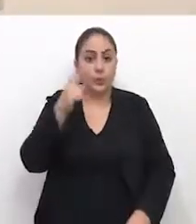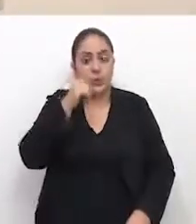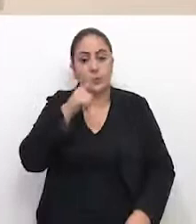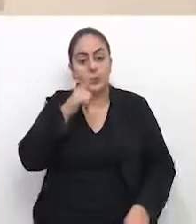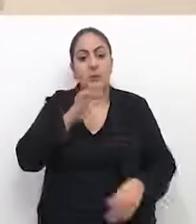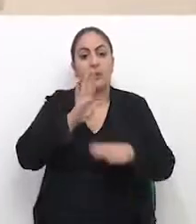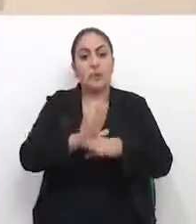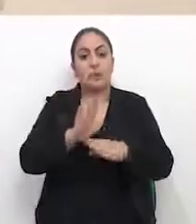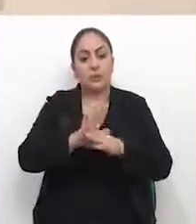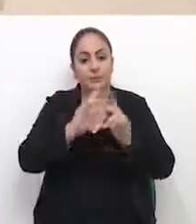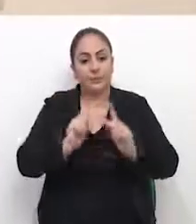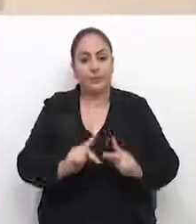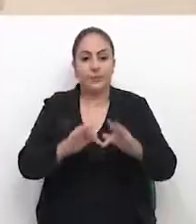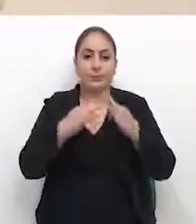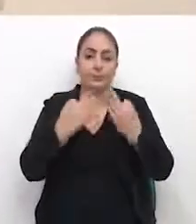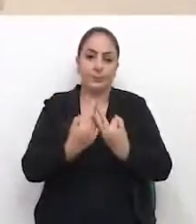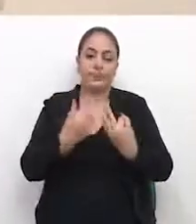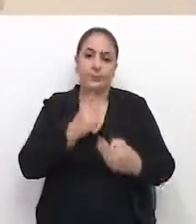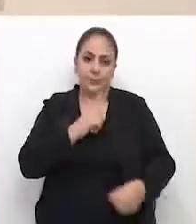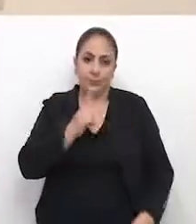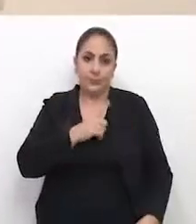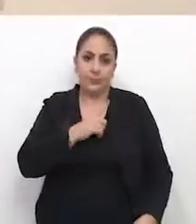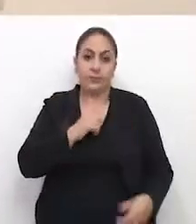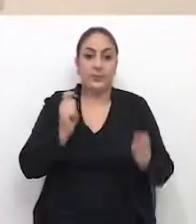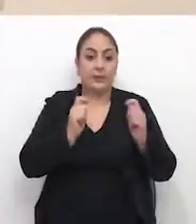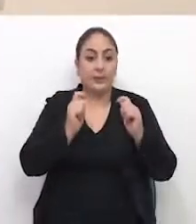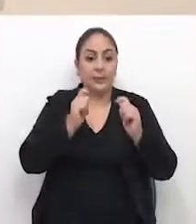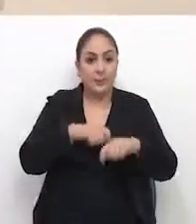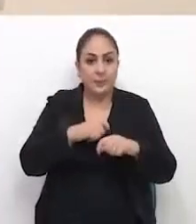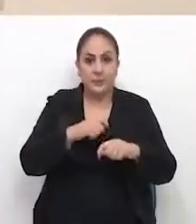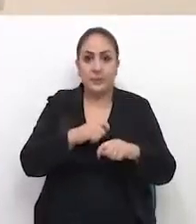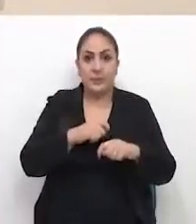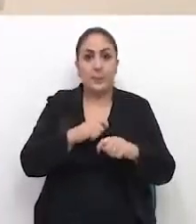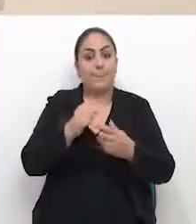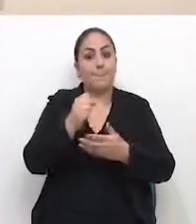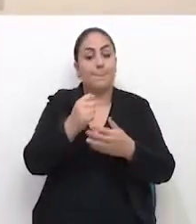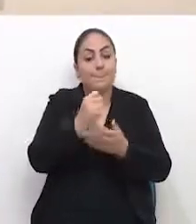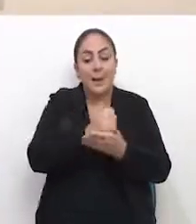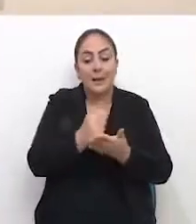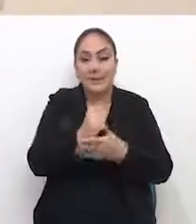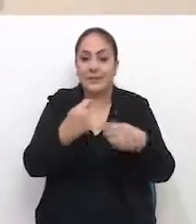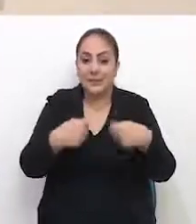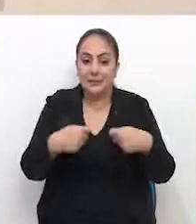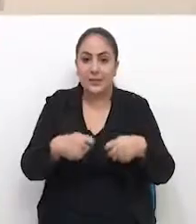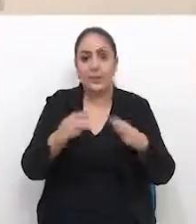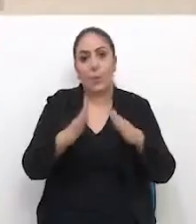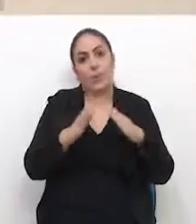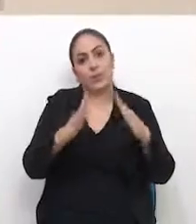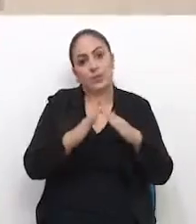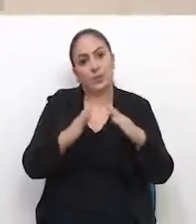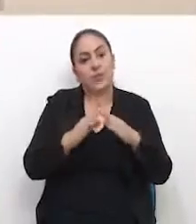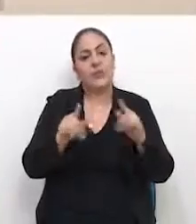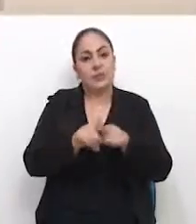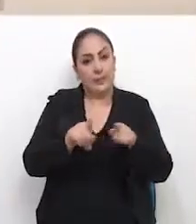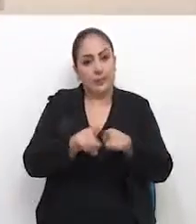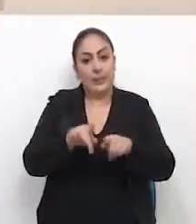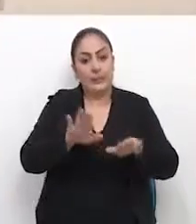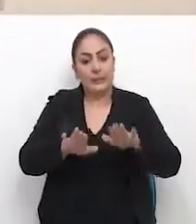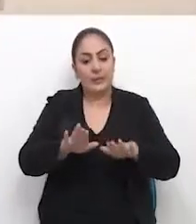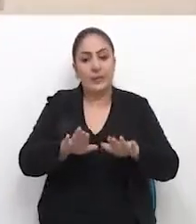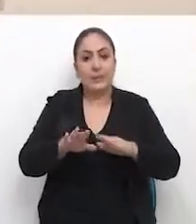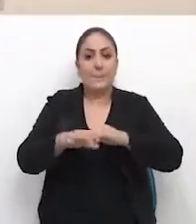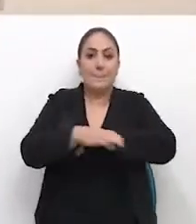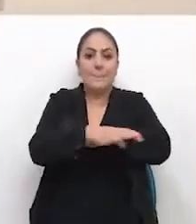futuramente para ajudar essas pessoas, essas famílias, a terem as condições mínimas e necessárias de moradia e